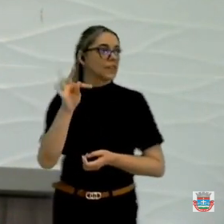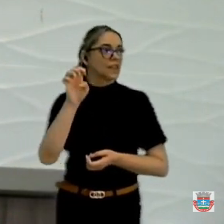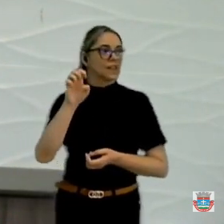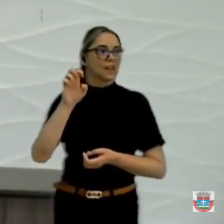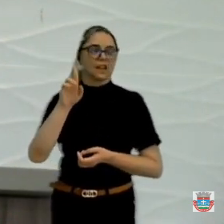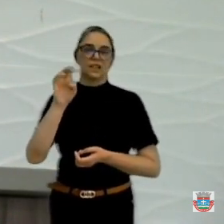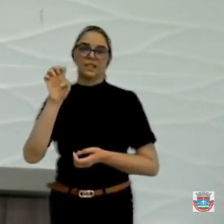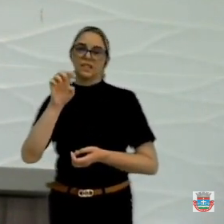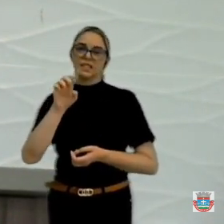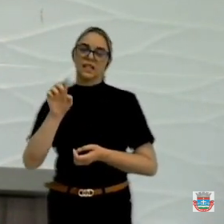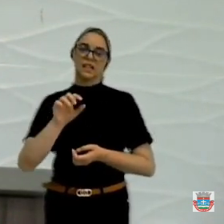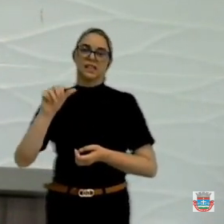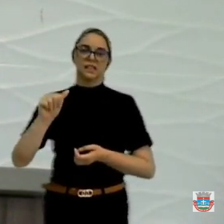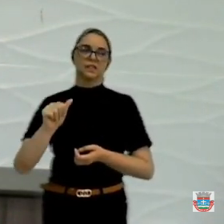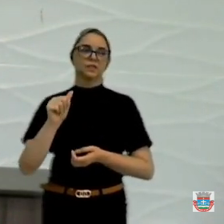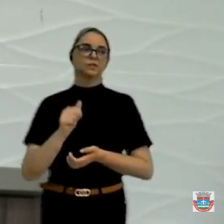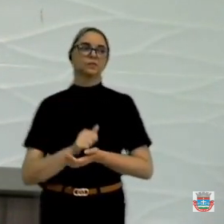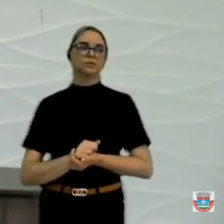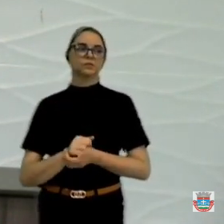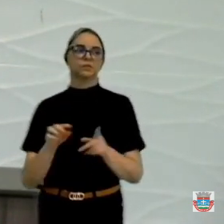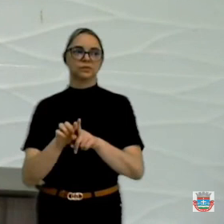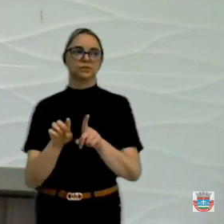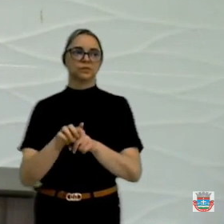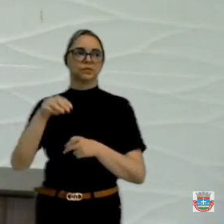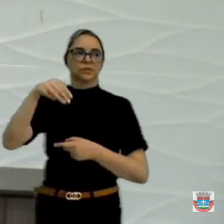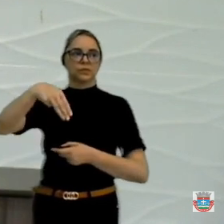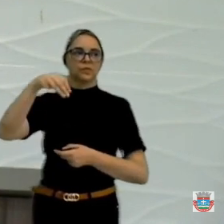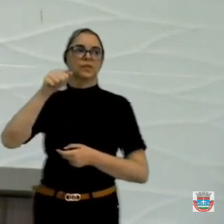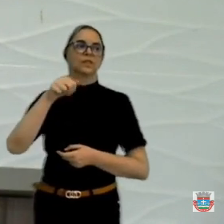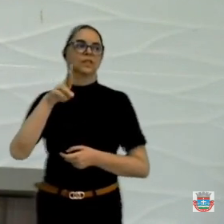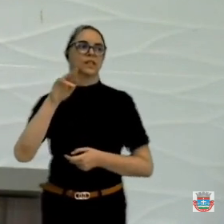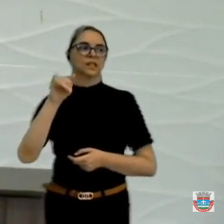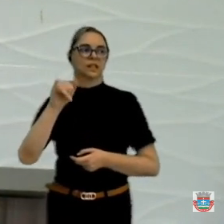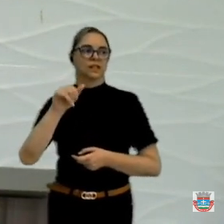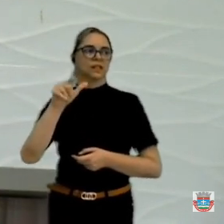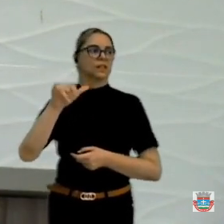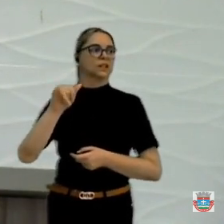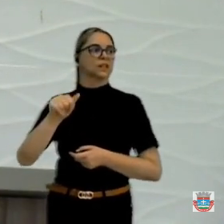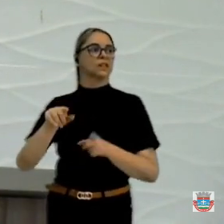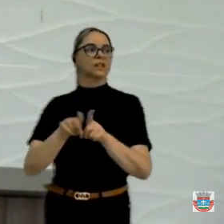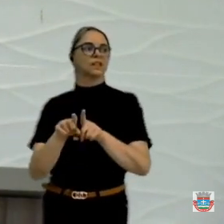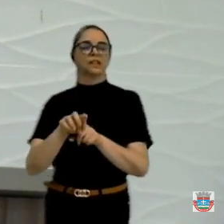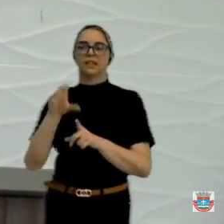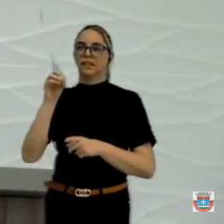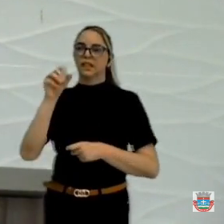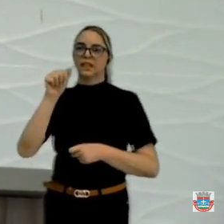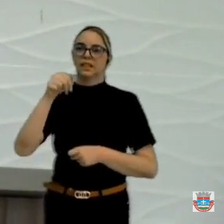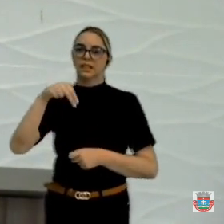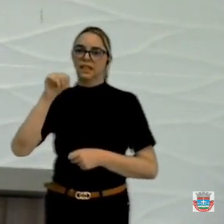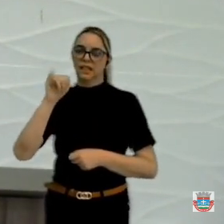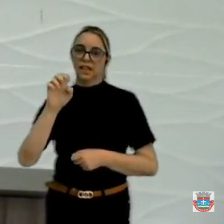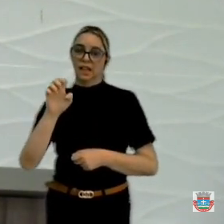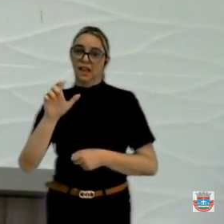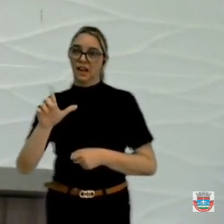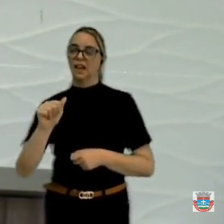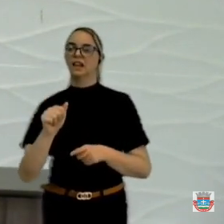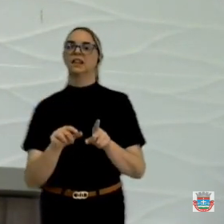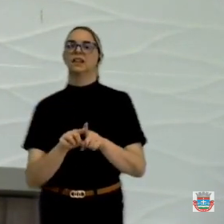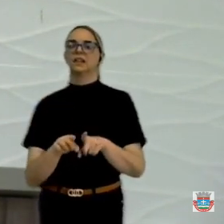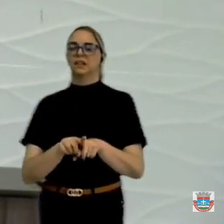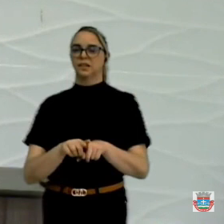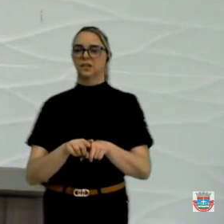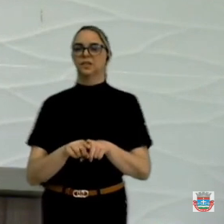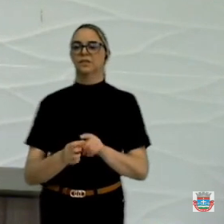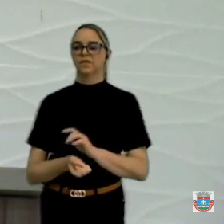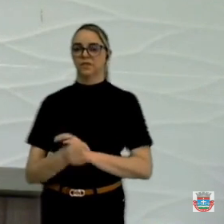Clemente, Terezinha de Tatá. Marília Ferro, a Daniela Gomes, Manuelso Rodrigues, meu vizinho,